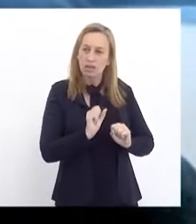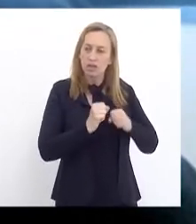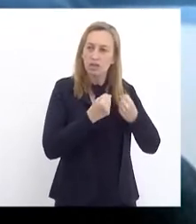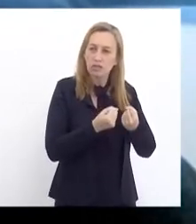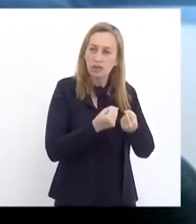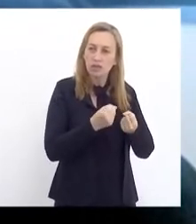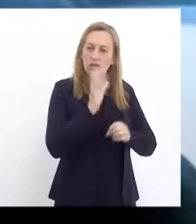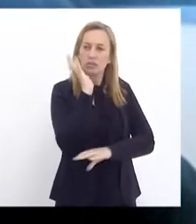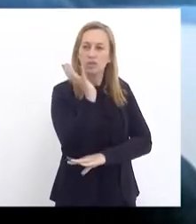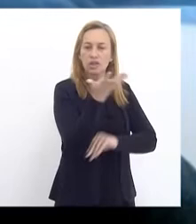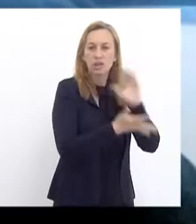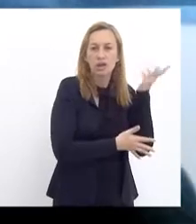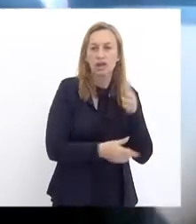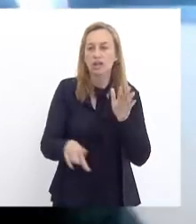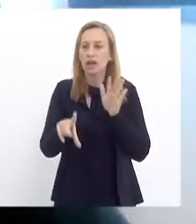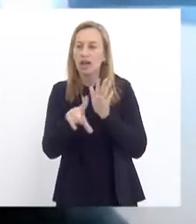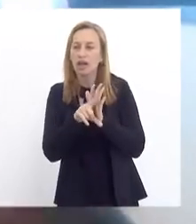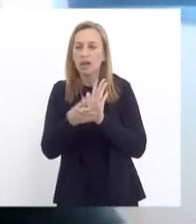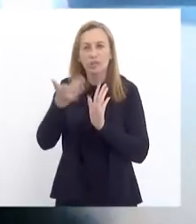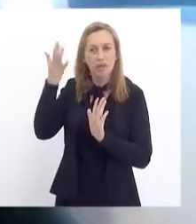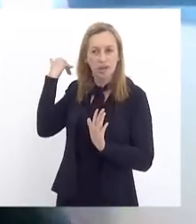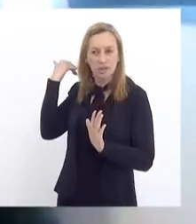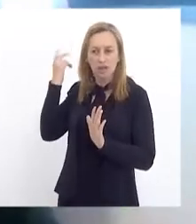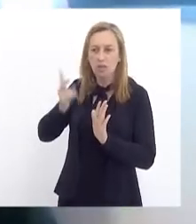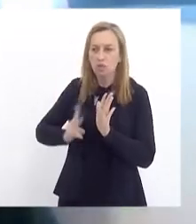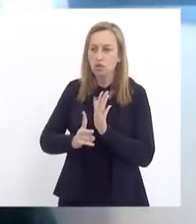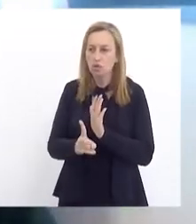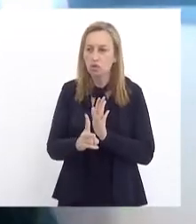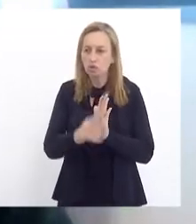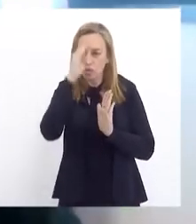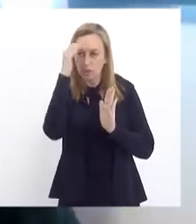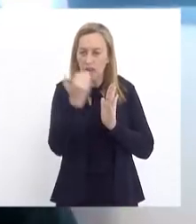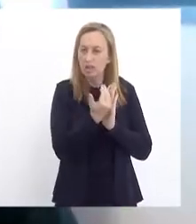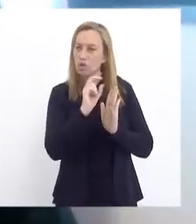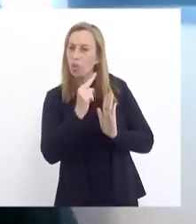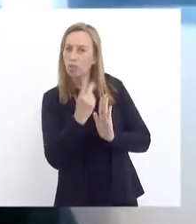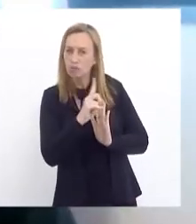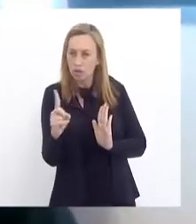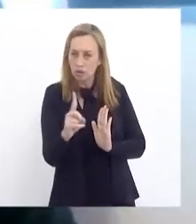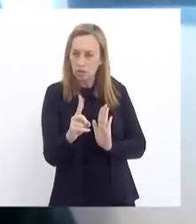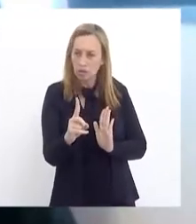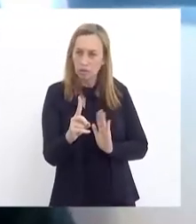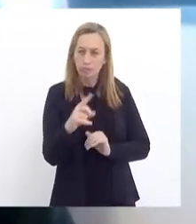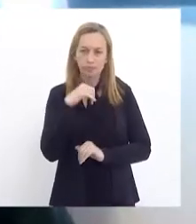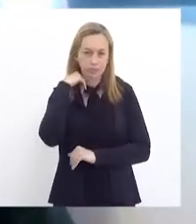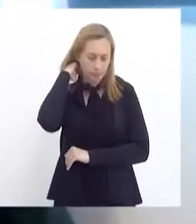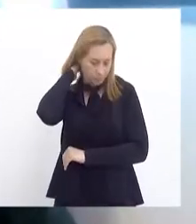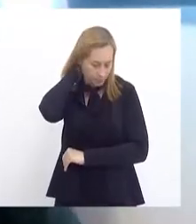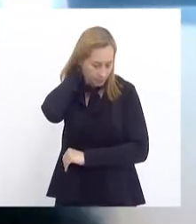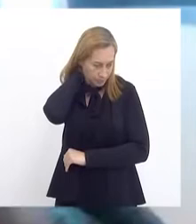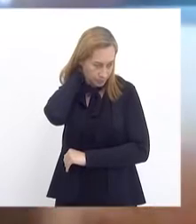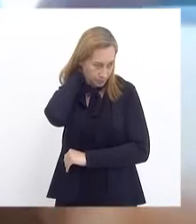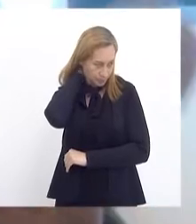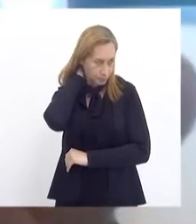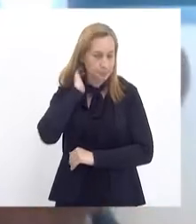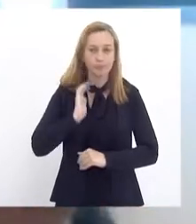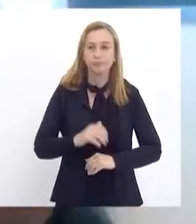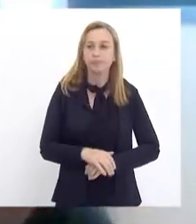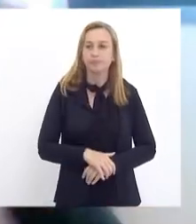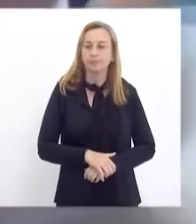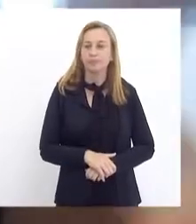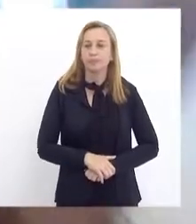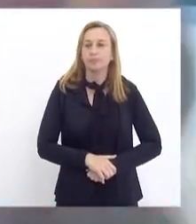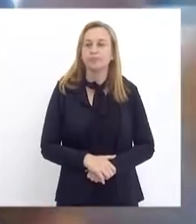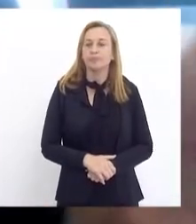lei anterior se mantêm ou não com a municipalização. Então, é claro que é um caso do Cumpras, do cumprimento